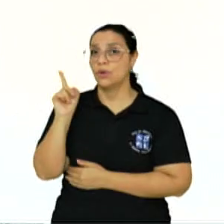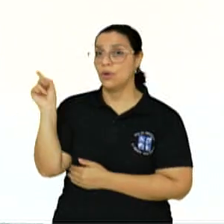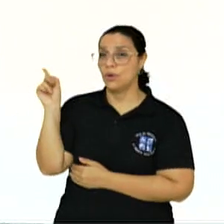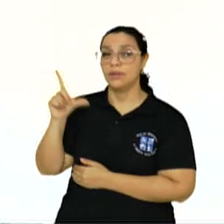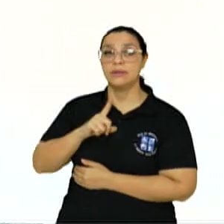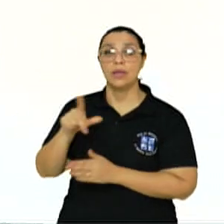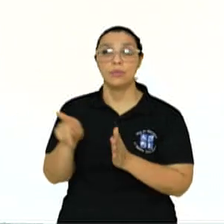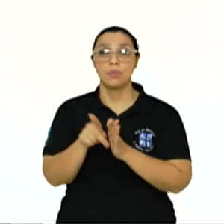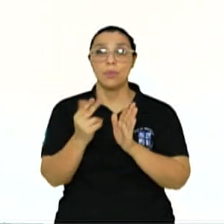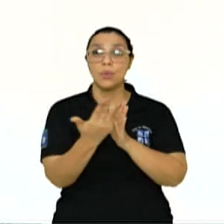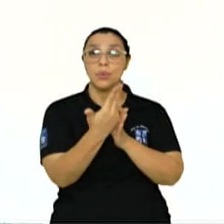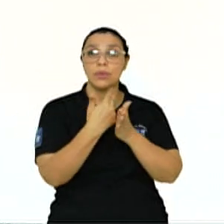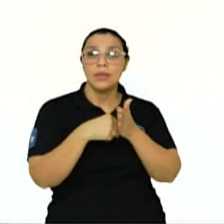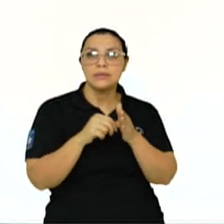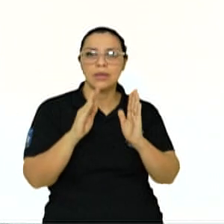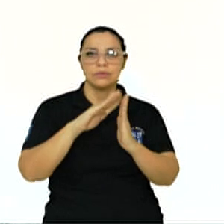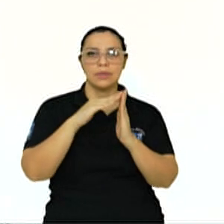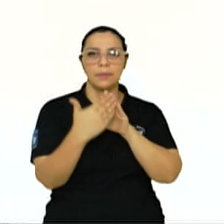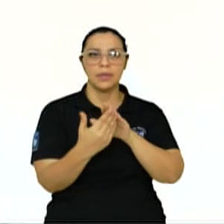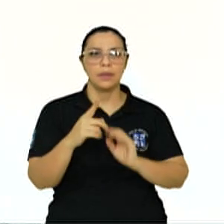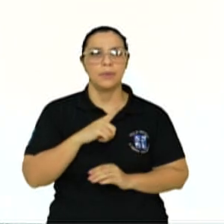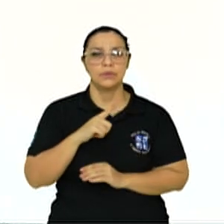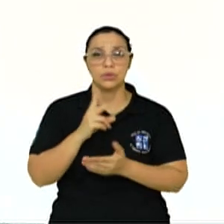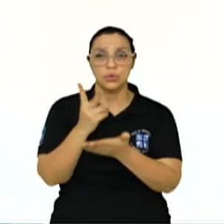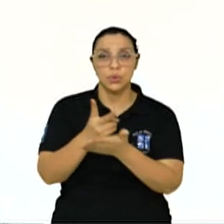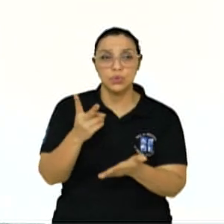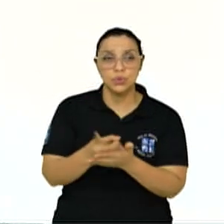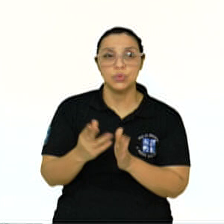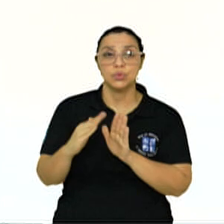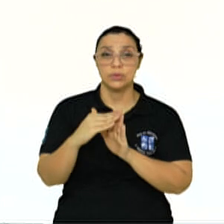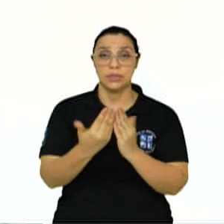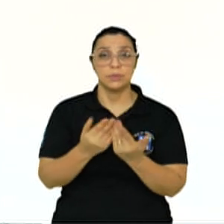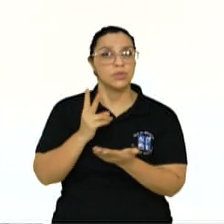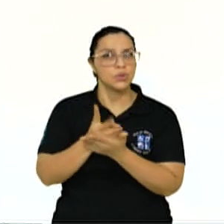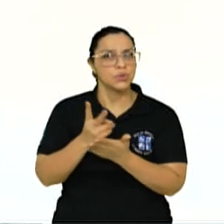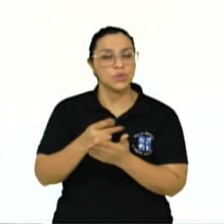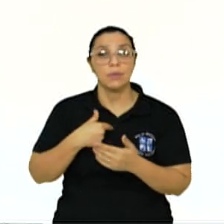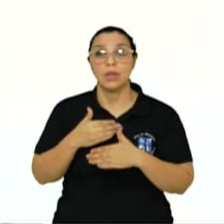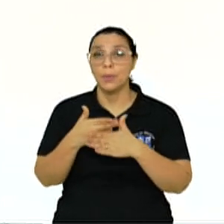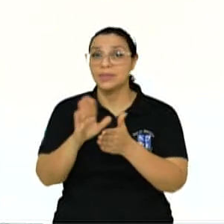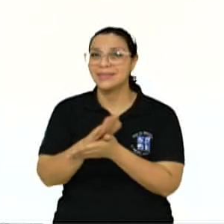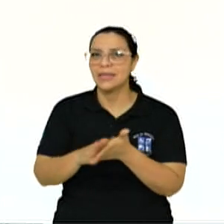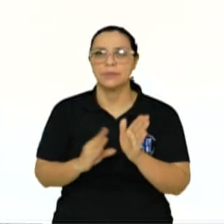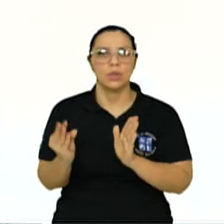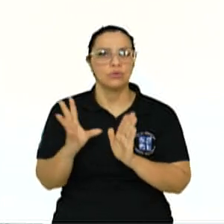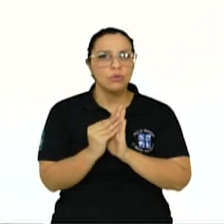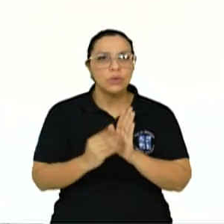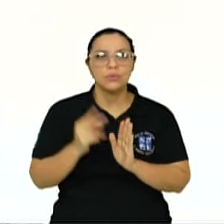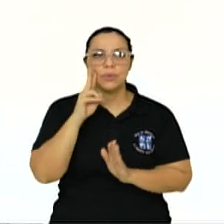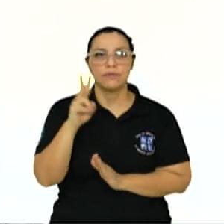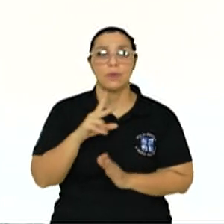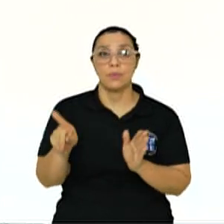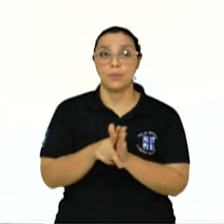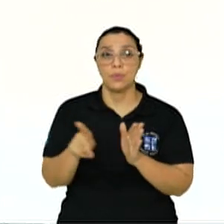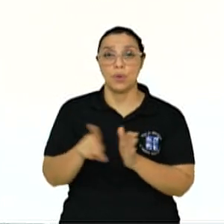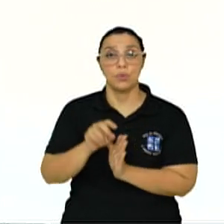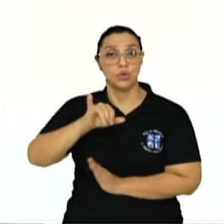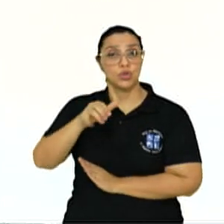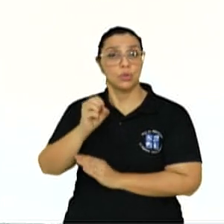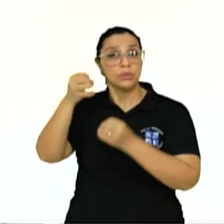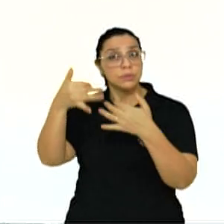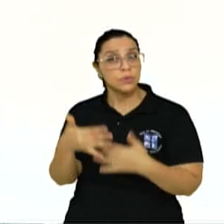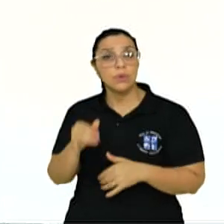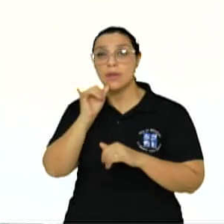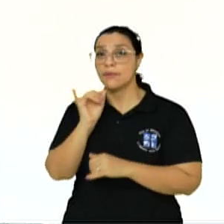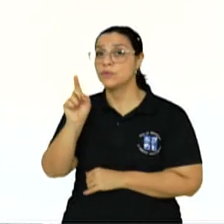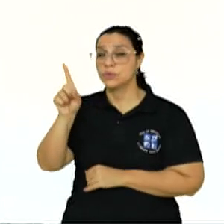eu tenho a figura da pirâmide. Continuo com a figura da pirâmide para a gente não se perder, né? Então o deslocamento descrito por João